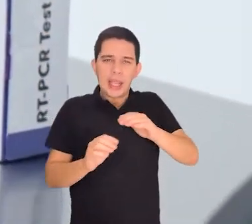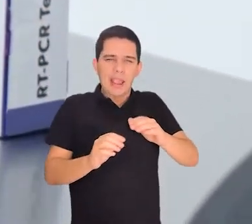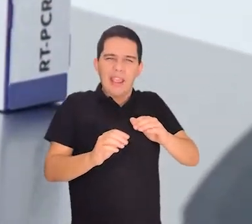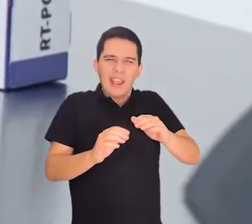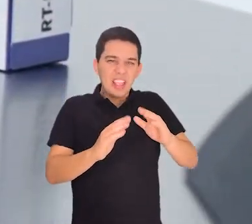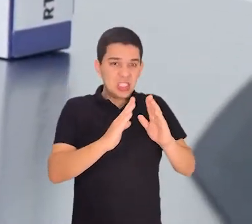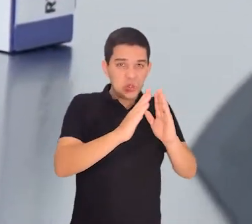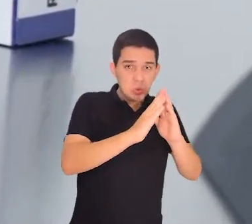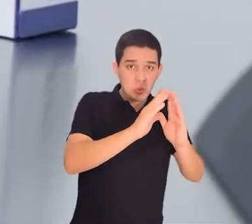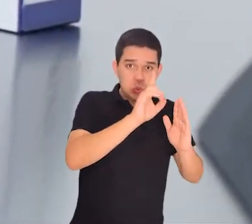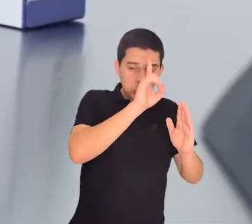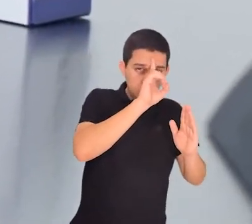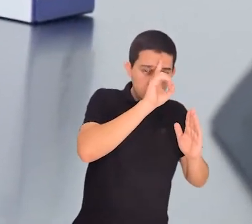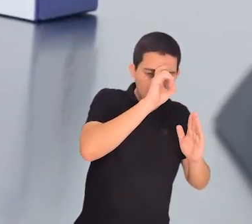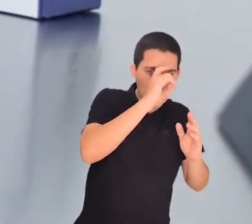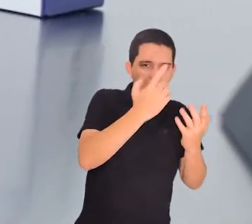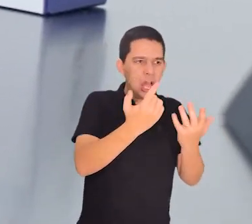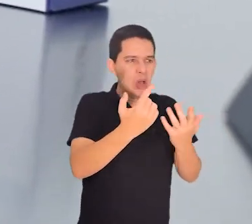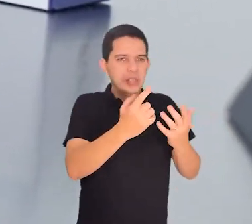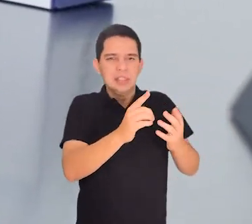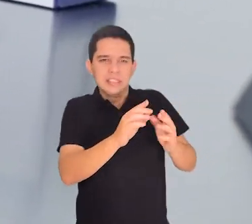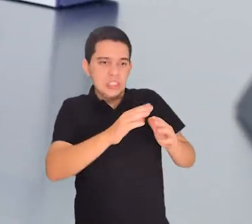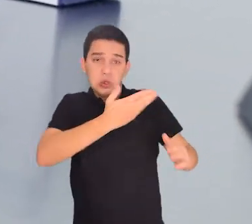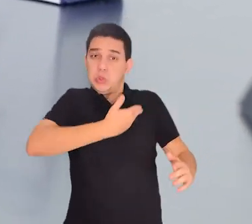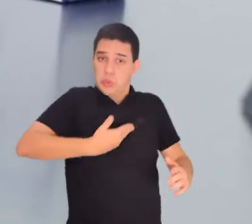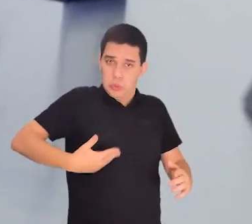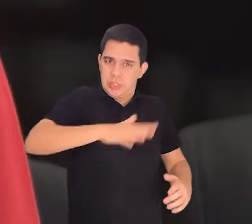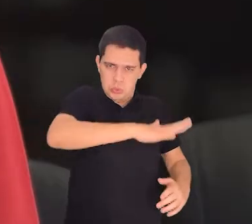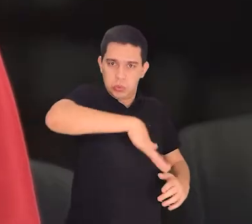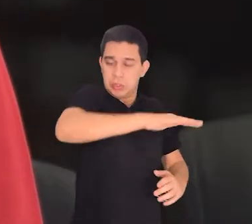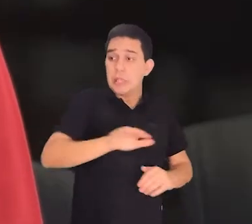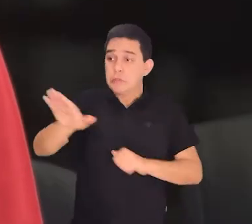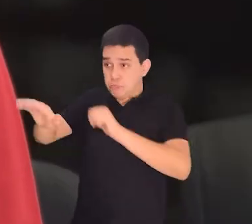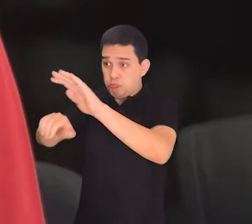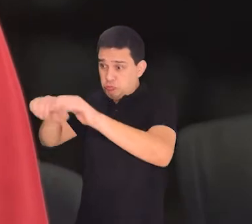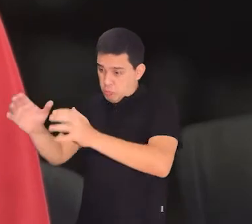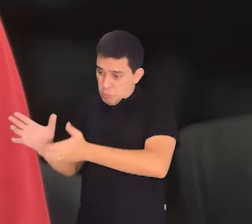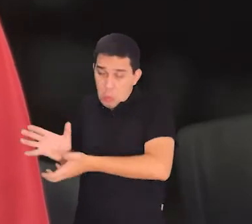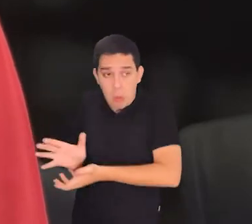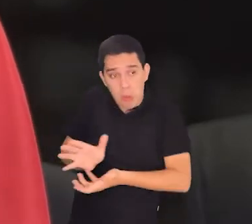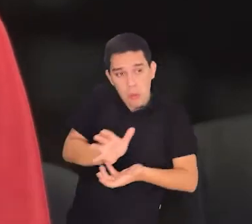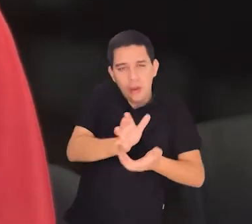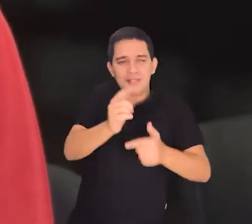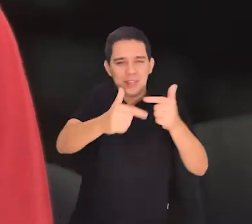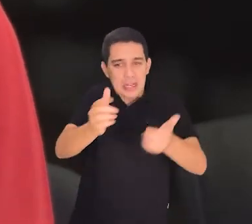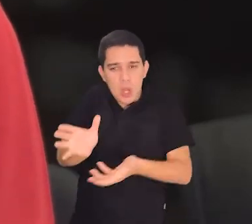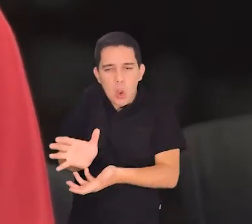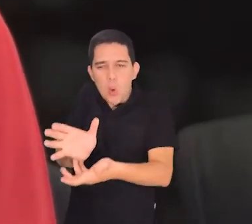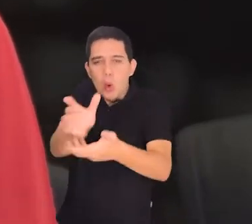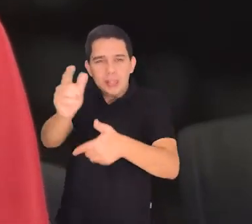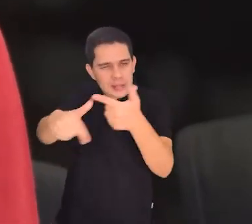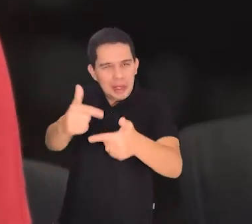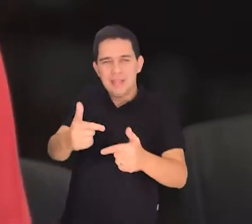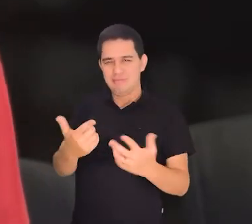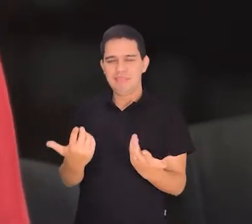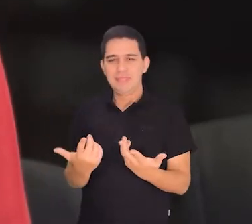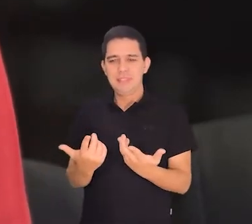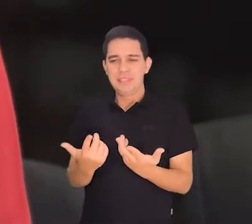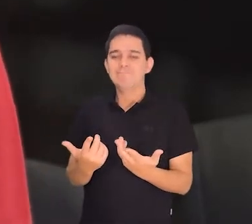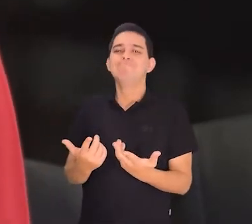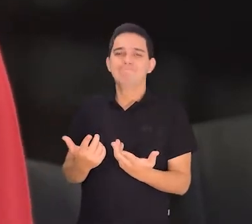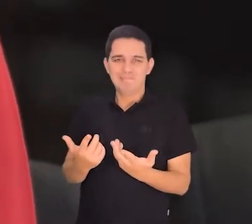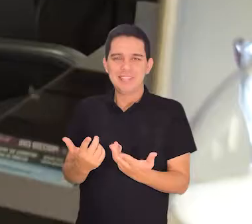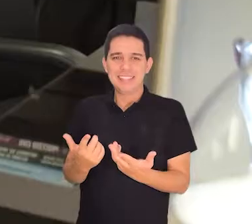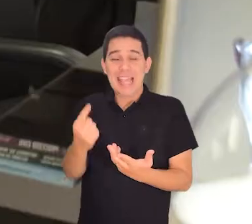organizações sociais que gerem os hospitais públicos de Goiás. Segundo a procuradora do trabalho, Milena Costa, essa é uma